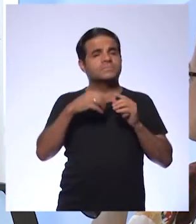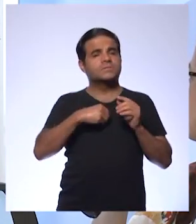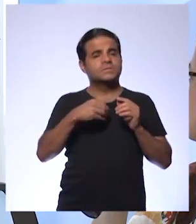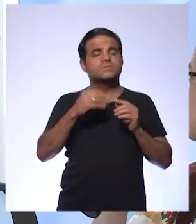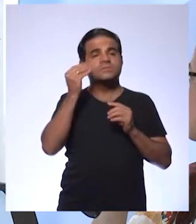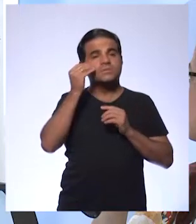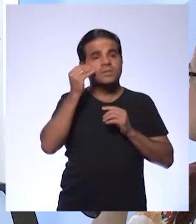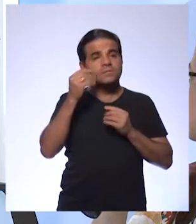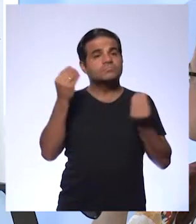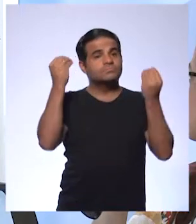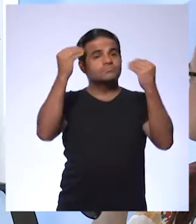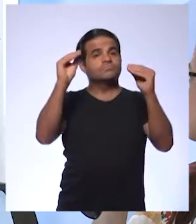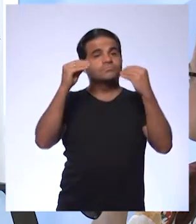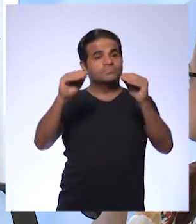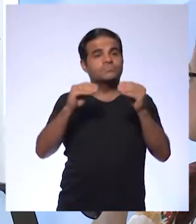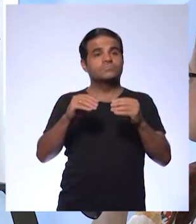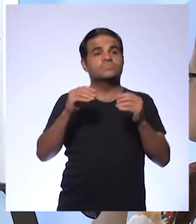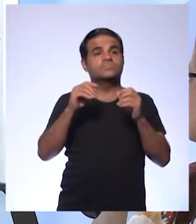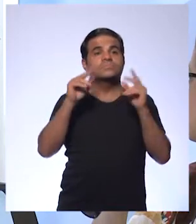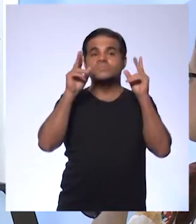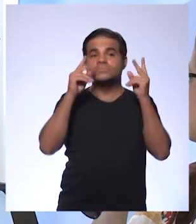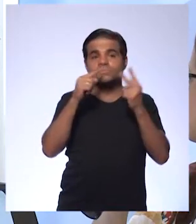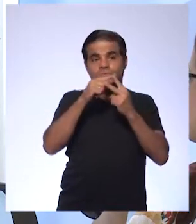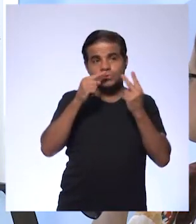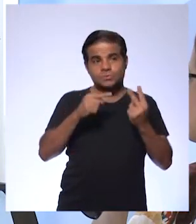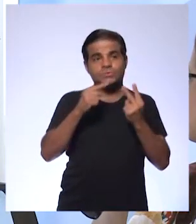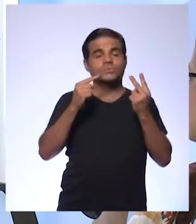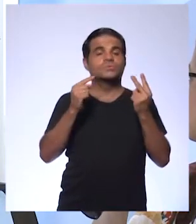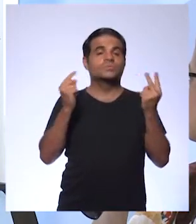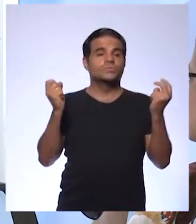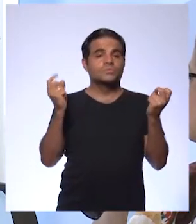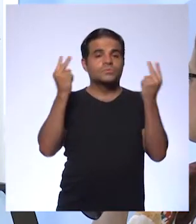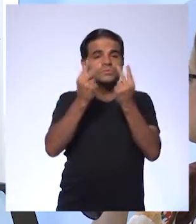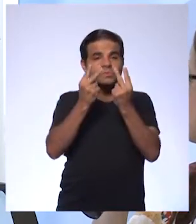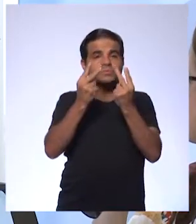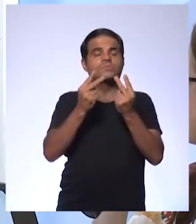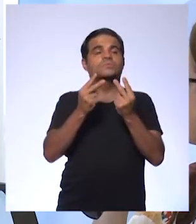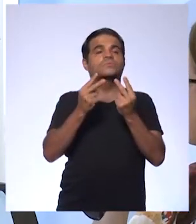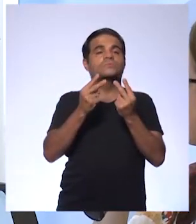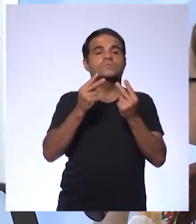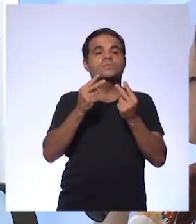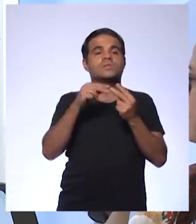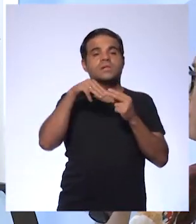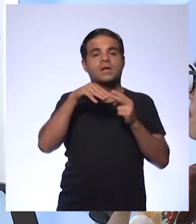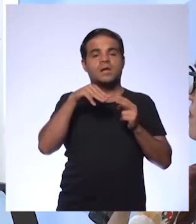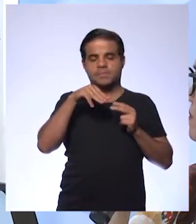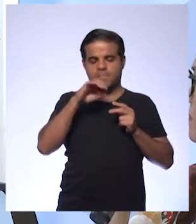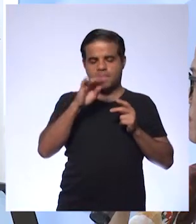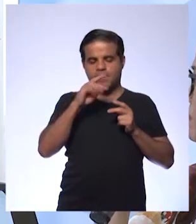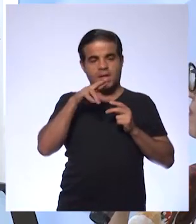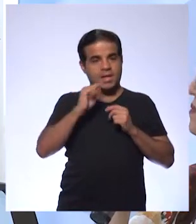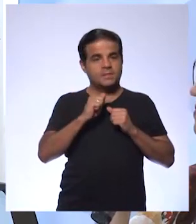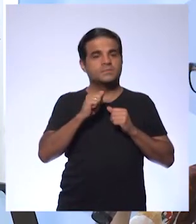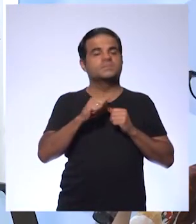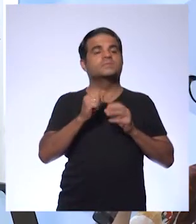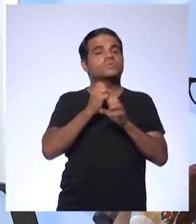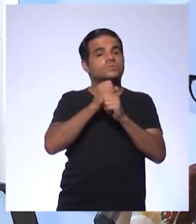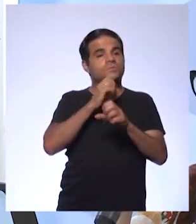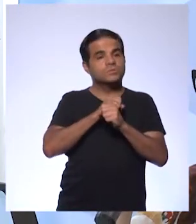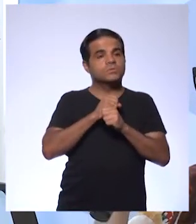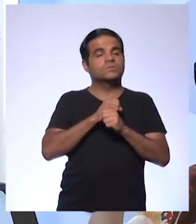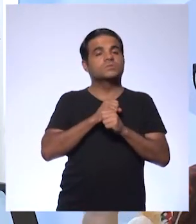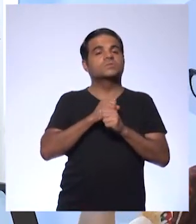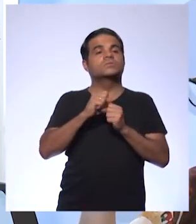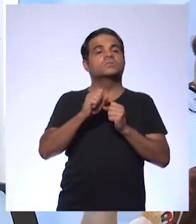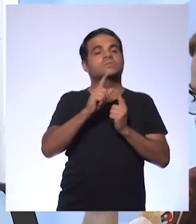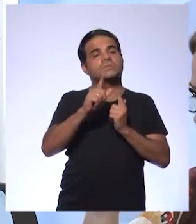eu tenho que colocar duplinhas de rimas e a métrica é a contagem de sílabas